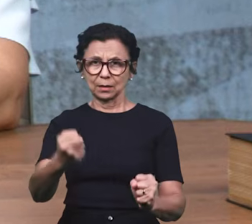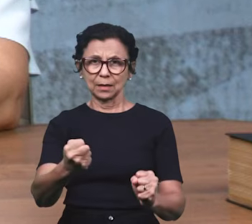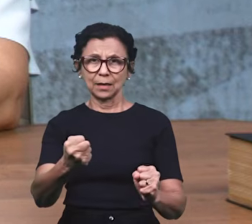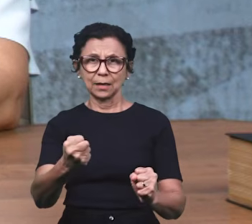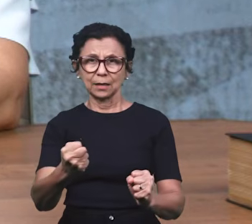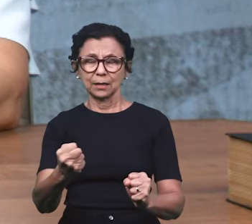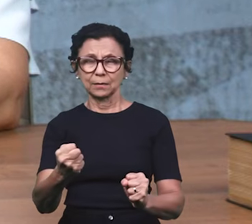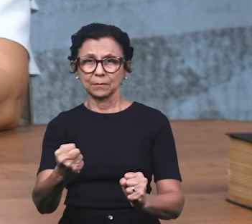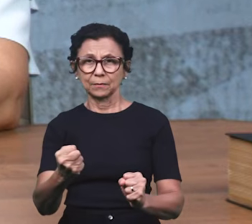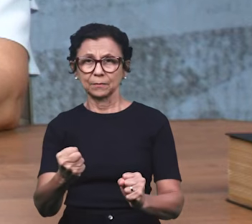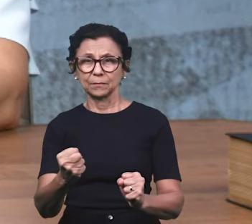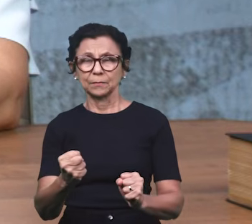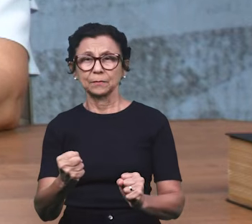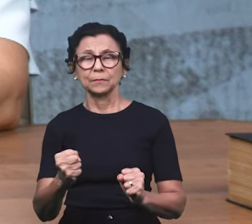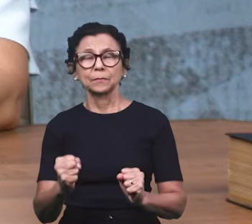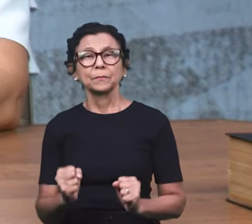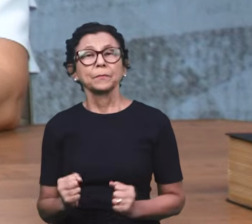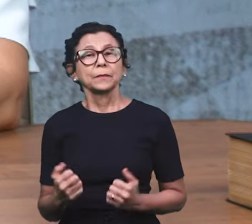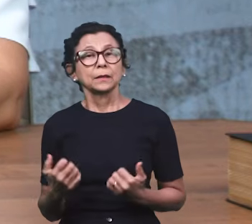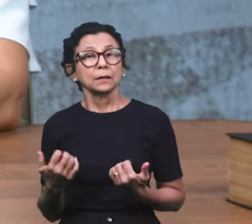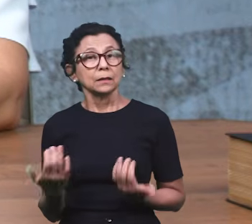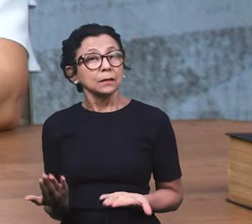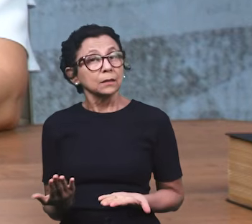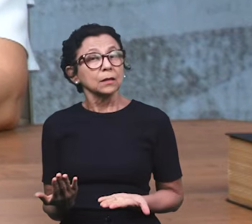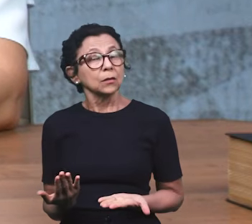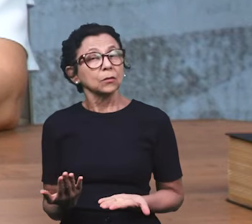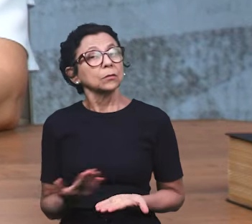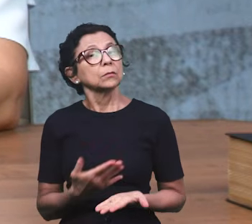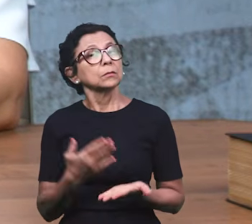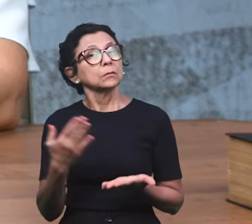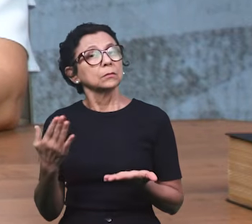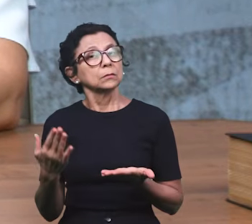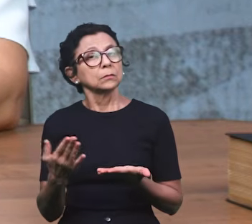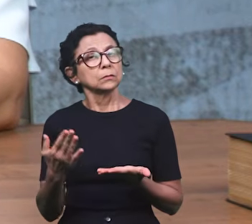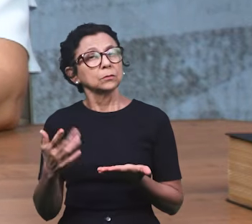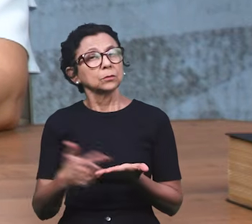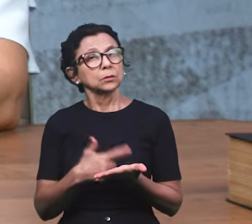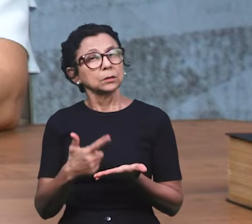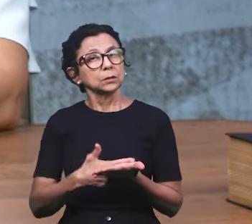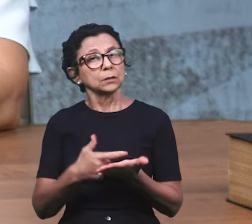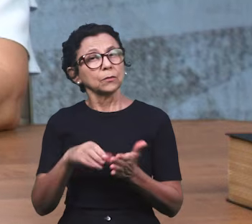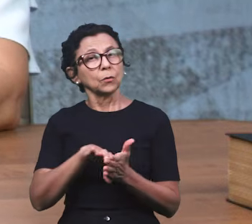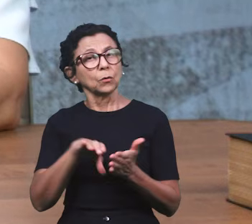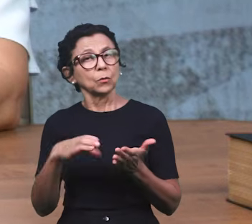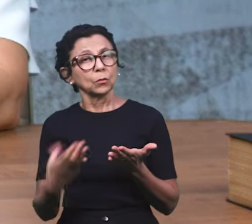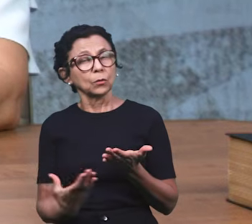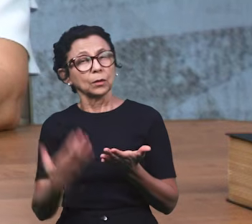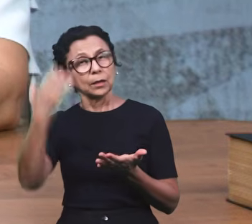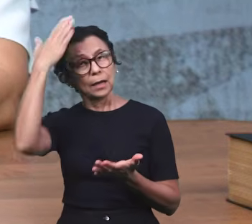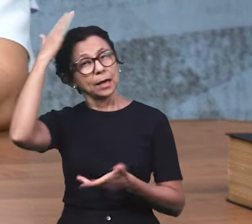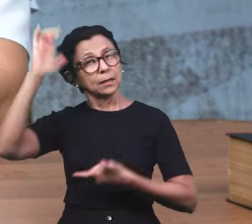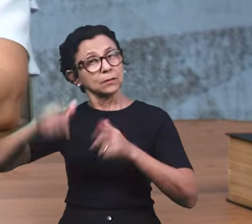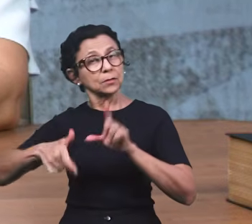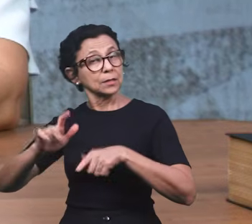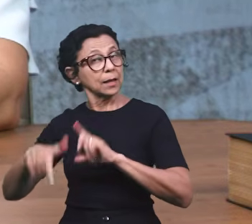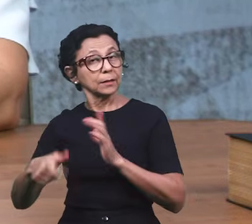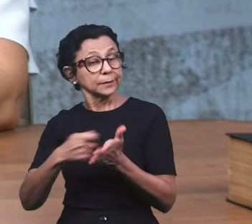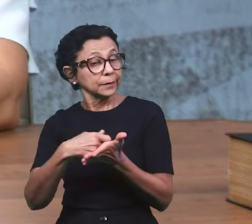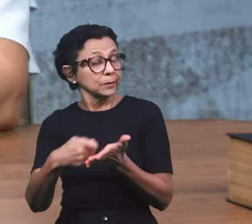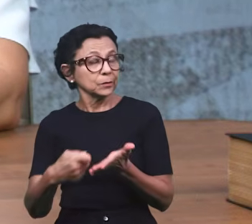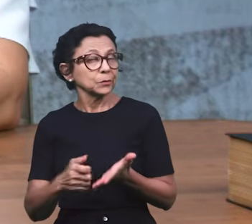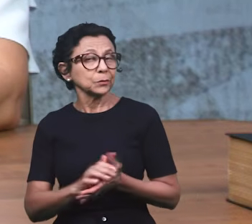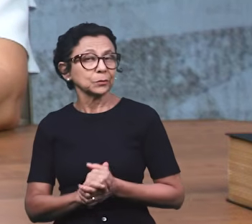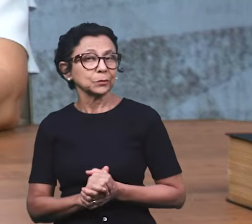não está escrito no livro das crônicas dos reis de Israel? E Onri dormiu com seus